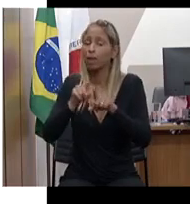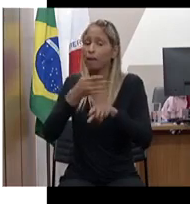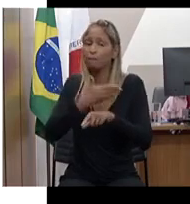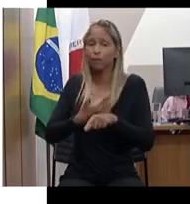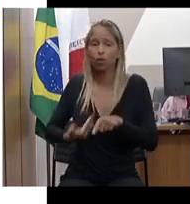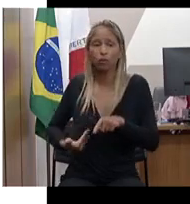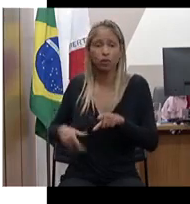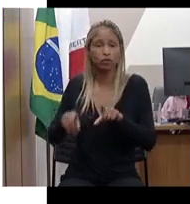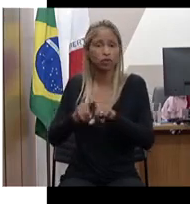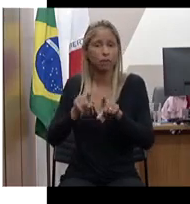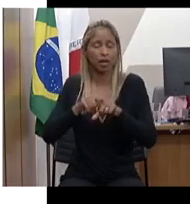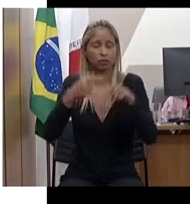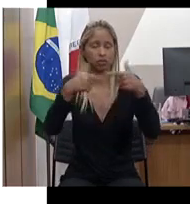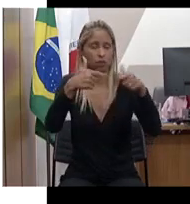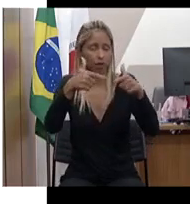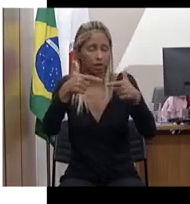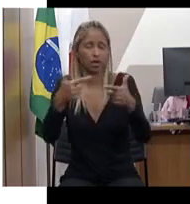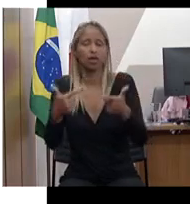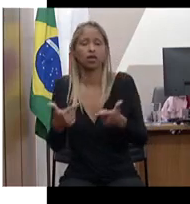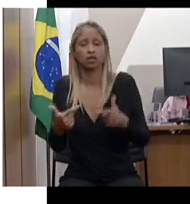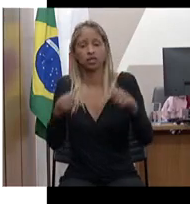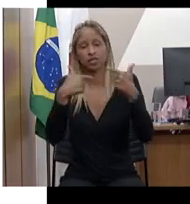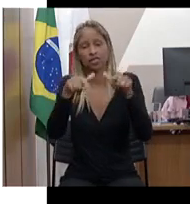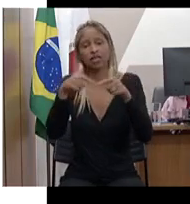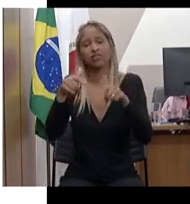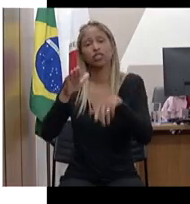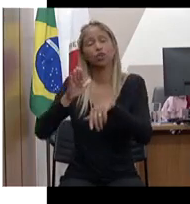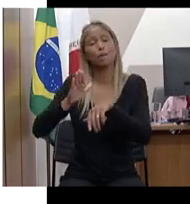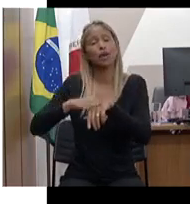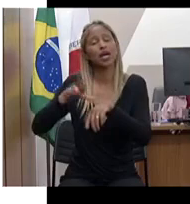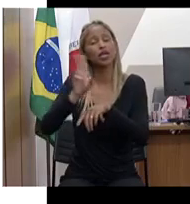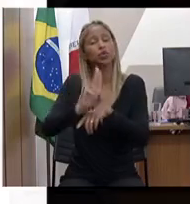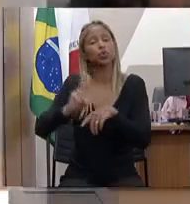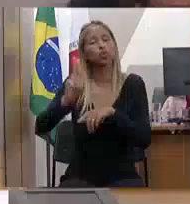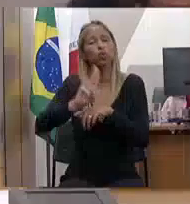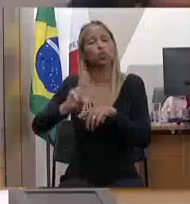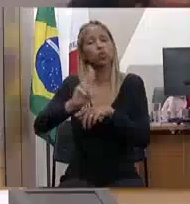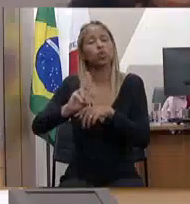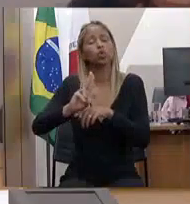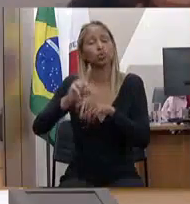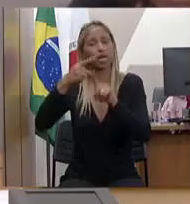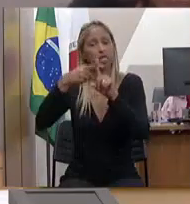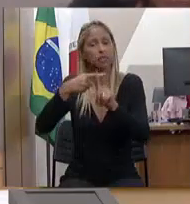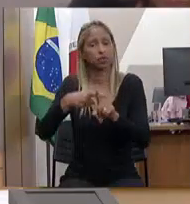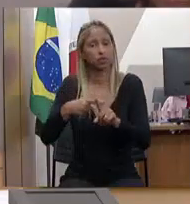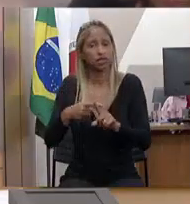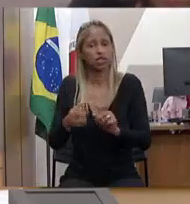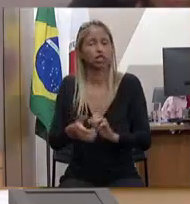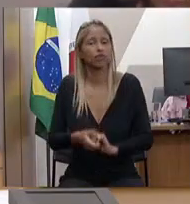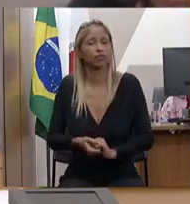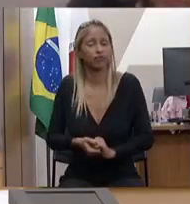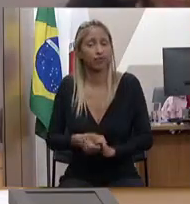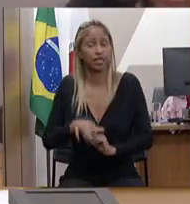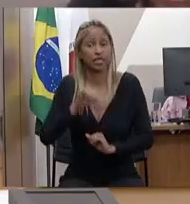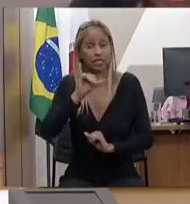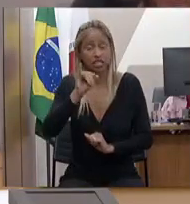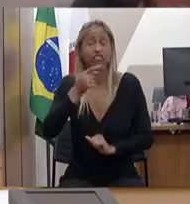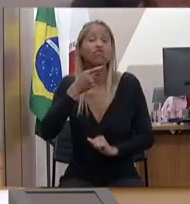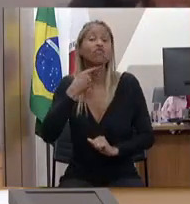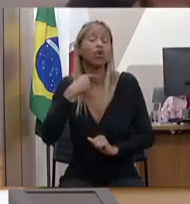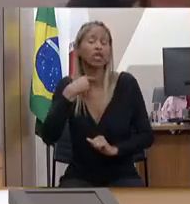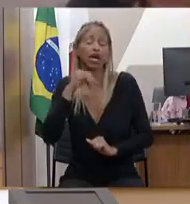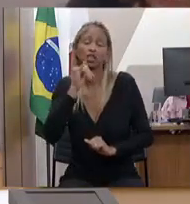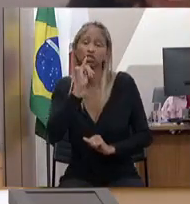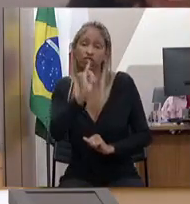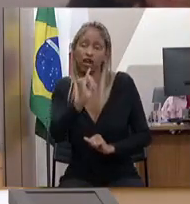público o respaldo dos trabalhadores para que esse serviço seja mais útil mas Positivo né Se alguém quiser falar comigo depois